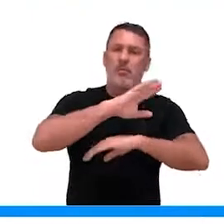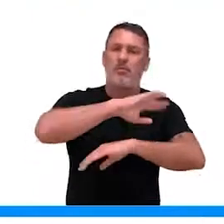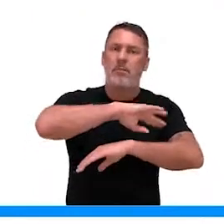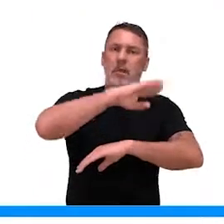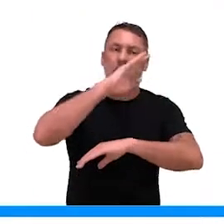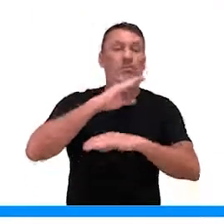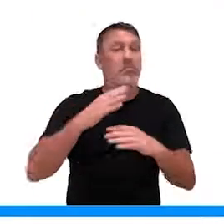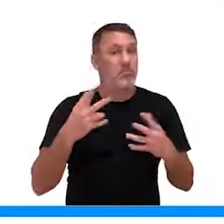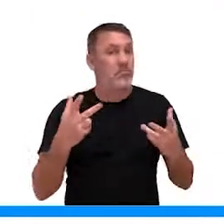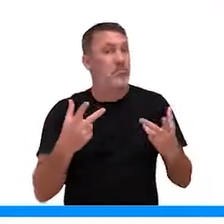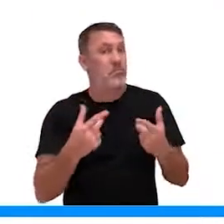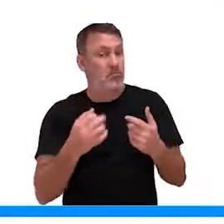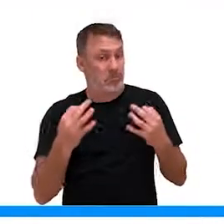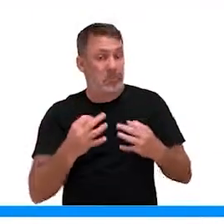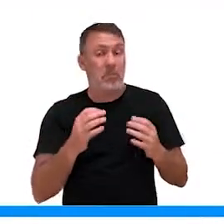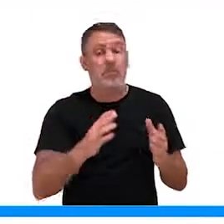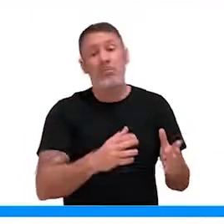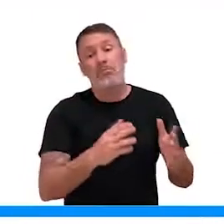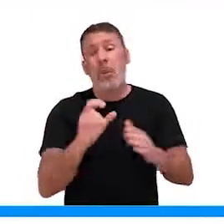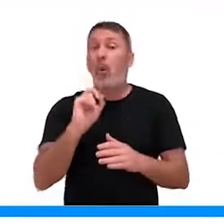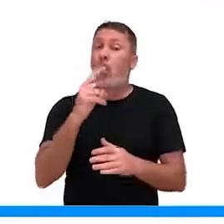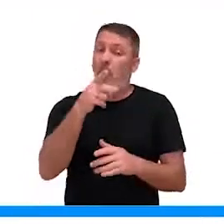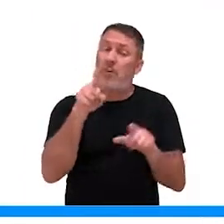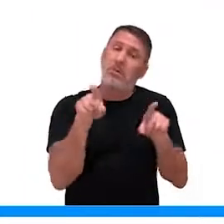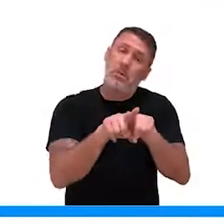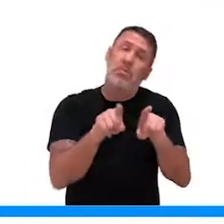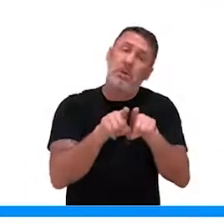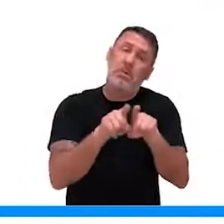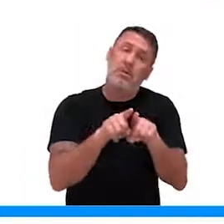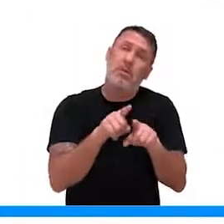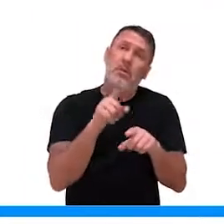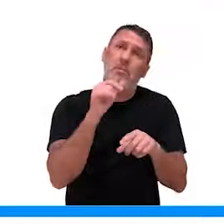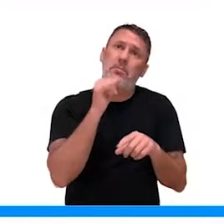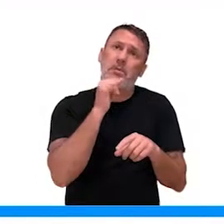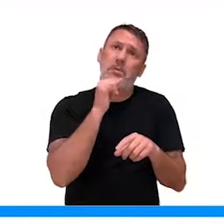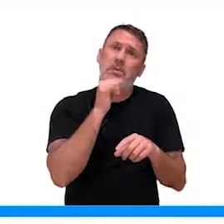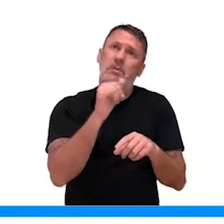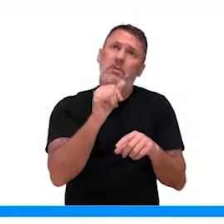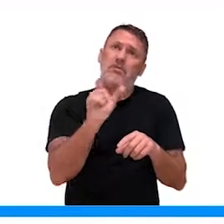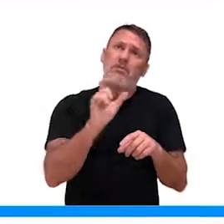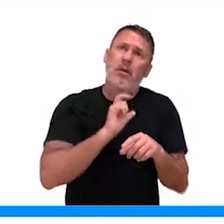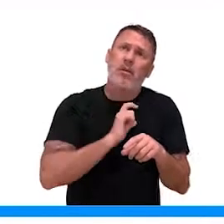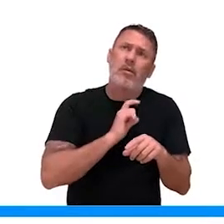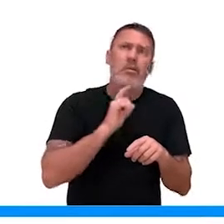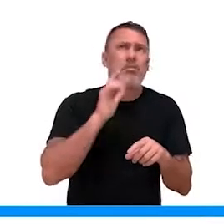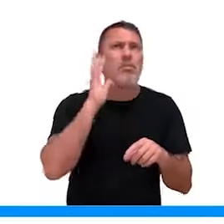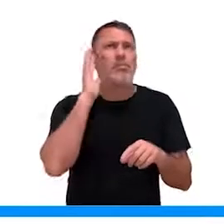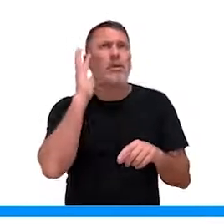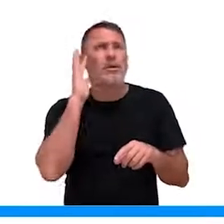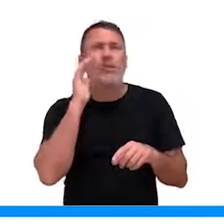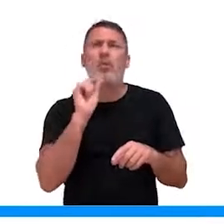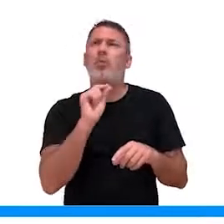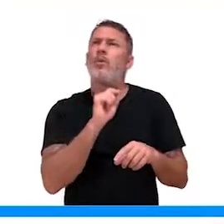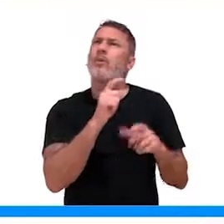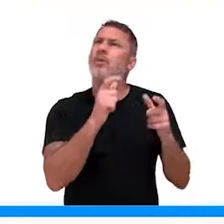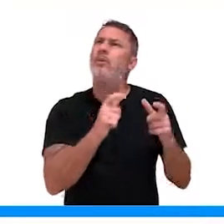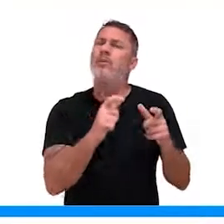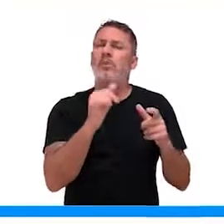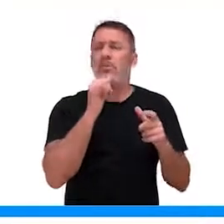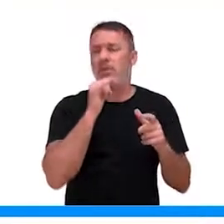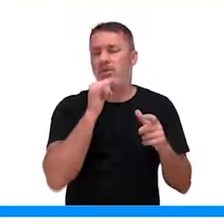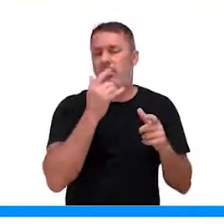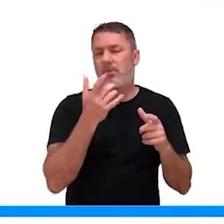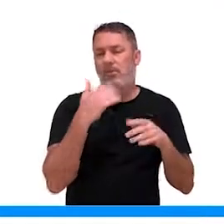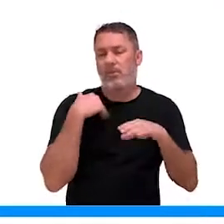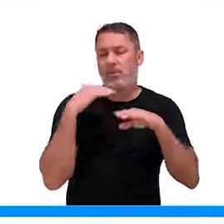Maravilha! Ou você pode também ter como exemplo, nós vamos aqui para